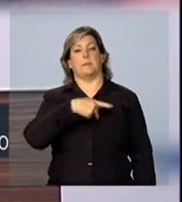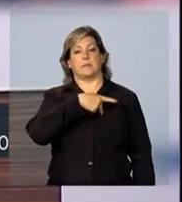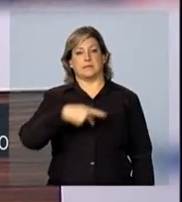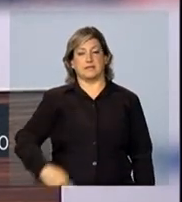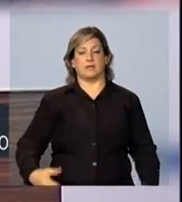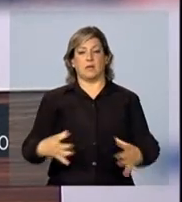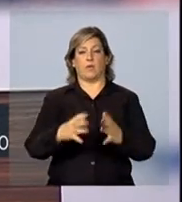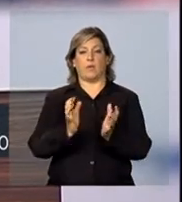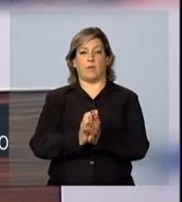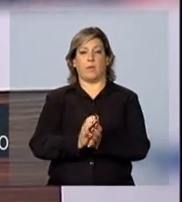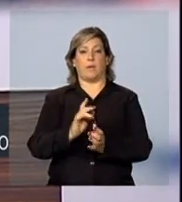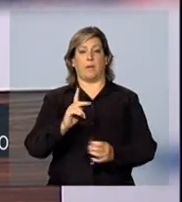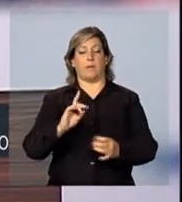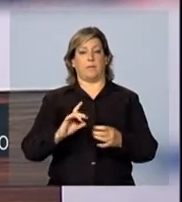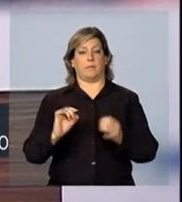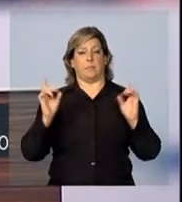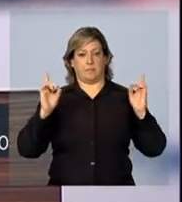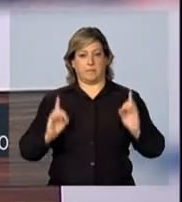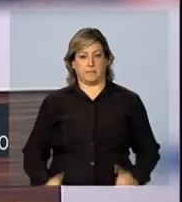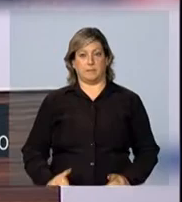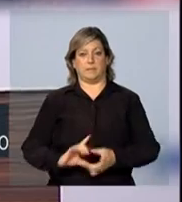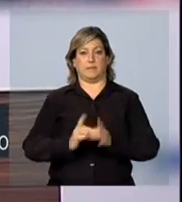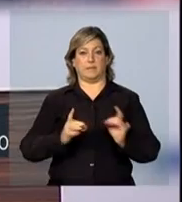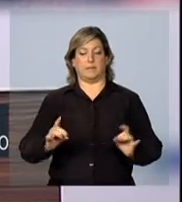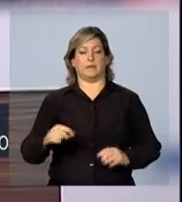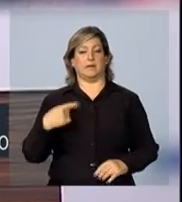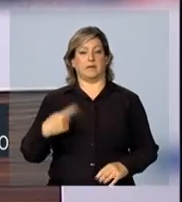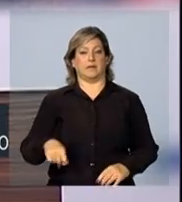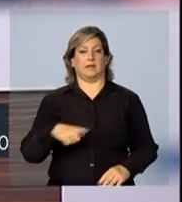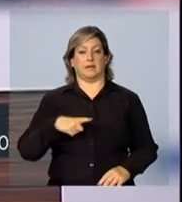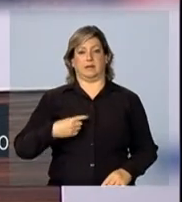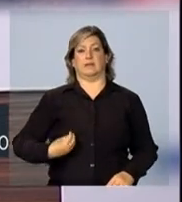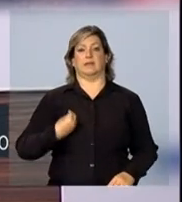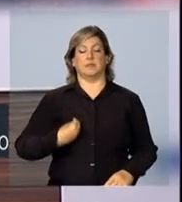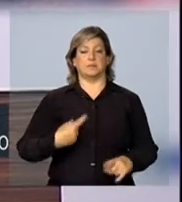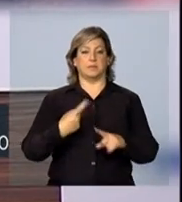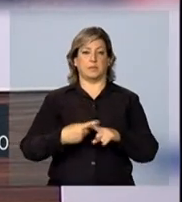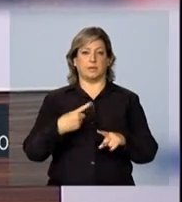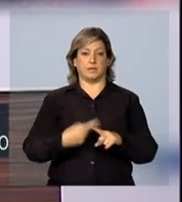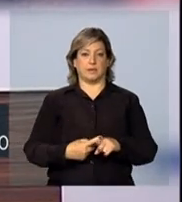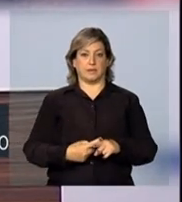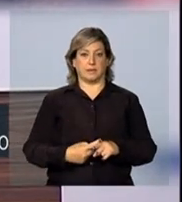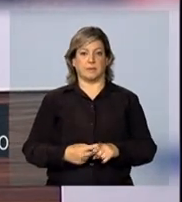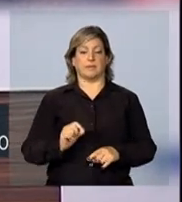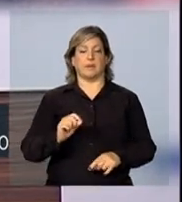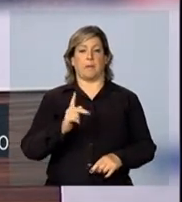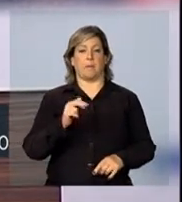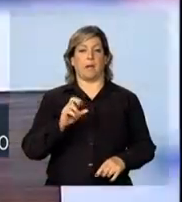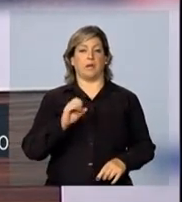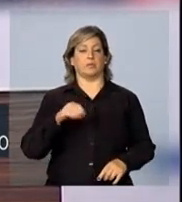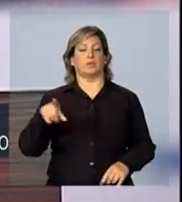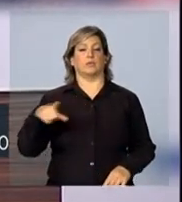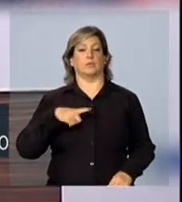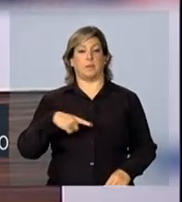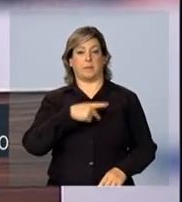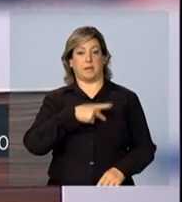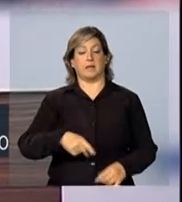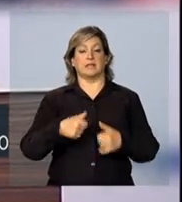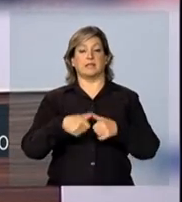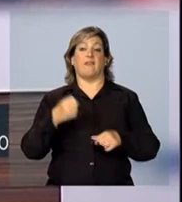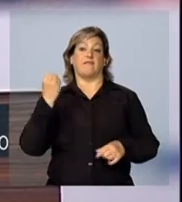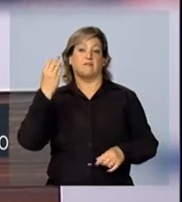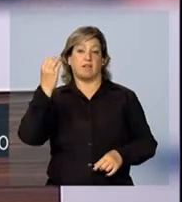presidente do comitê paralímpico brasileiro em exercício uma vez que entre os par são presidente atual encontra-se